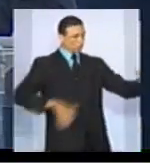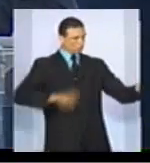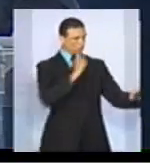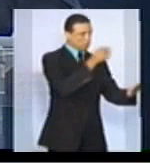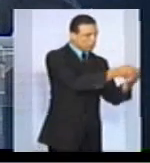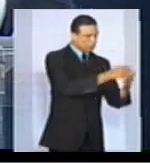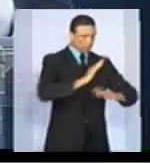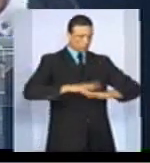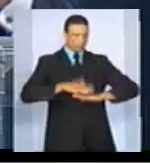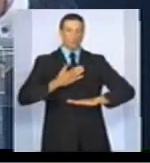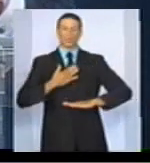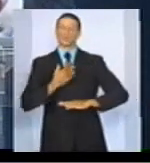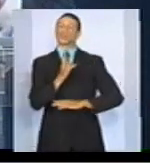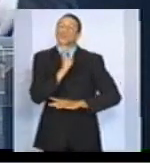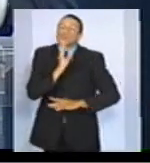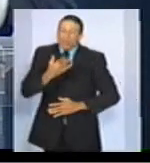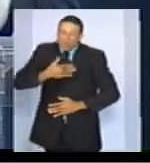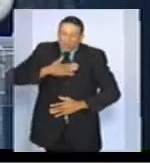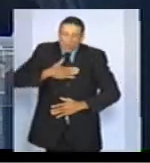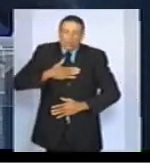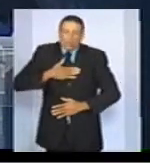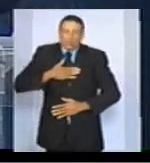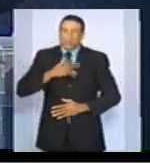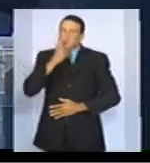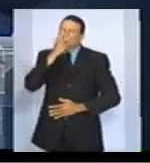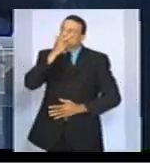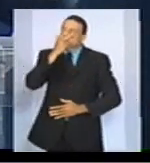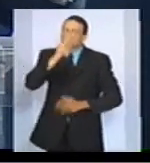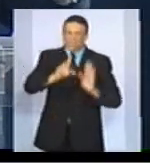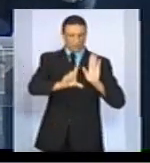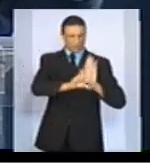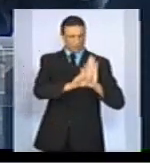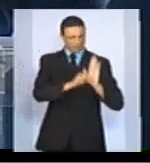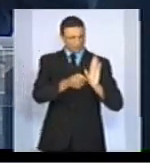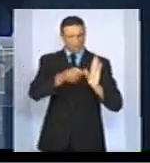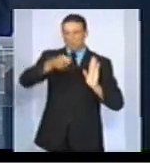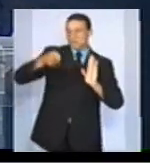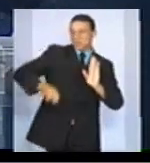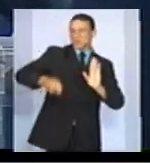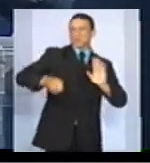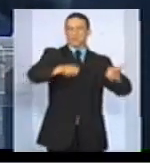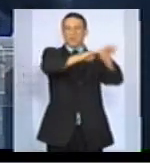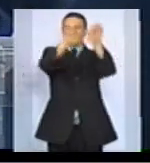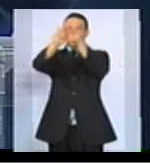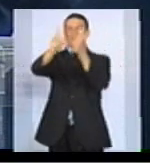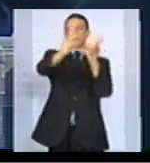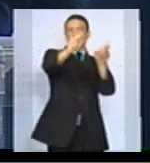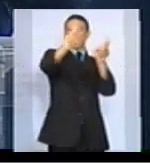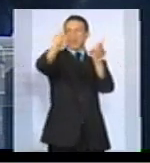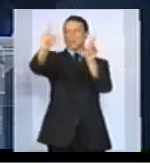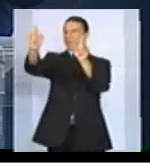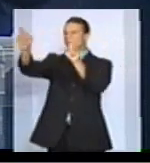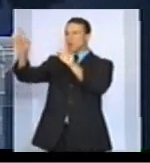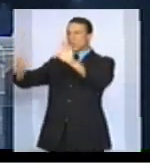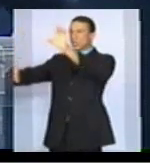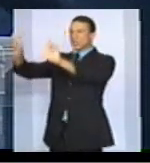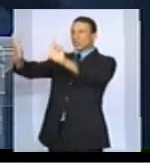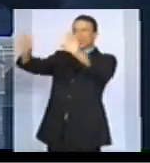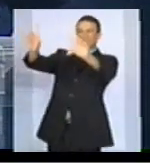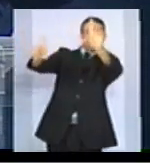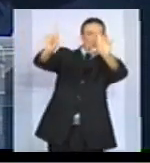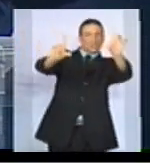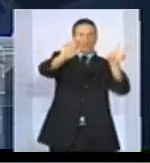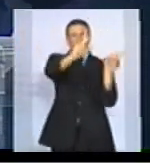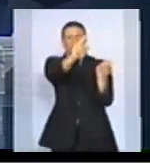né esta lei vai fazer com que os canais Fiquem todos muito parecidos entre si especialmente no horário nobre até pela ausência